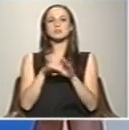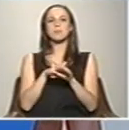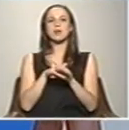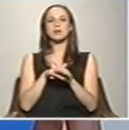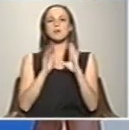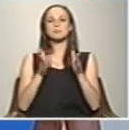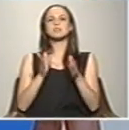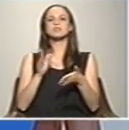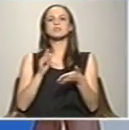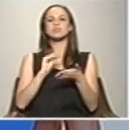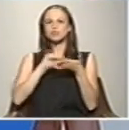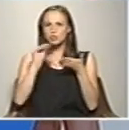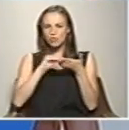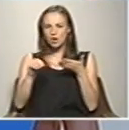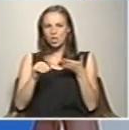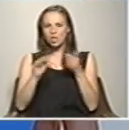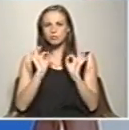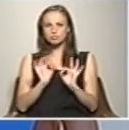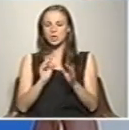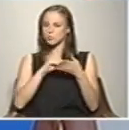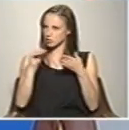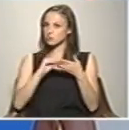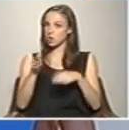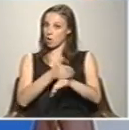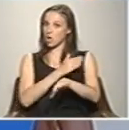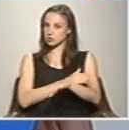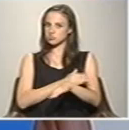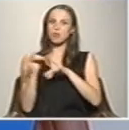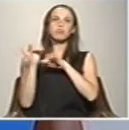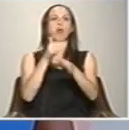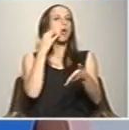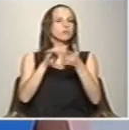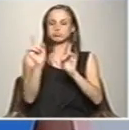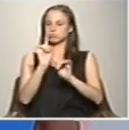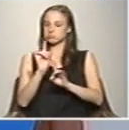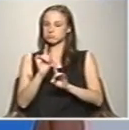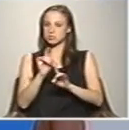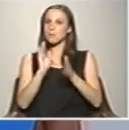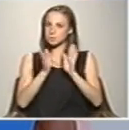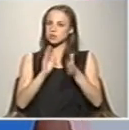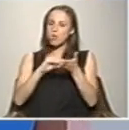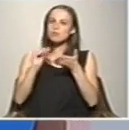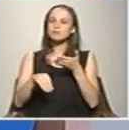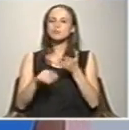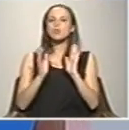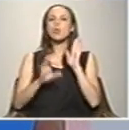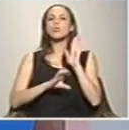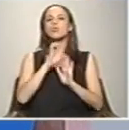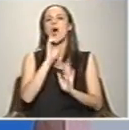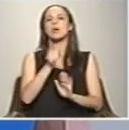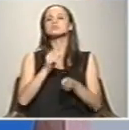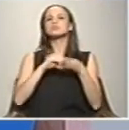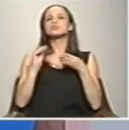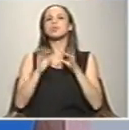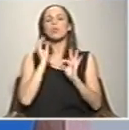têm que se inscrever, certo? Há uma Exatamente. Inscrição prévia. Há uma inscrição. Não basta aparecer lá na altura. Não. E que condições é que as pessoas têm que ter para fazer essa